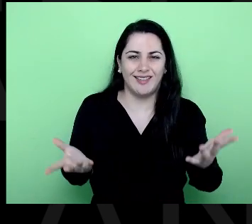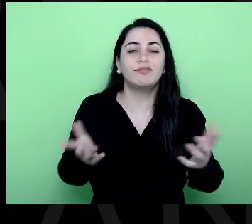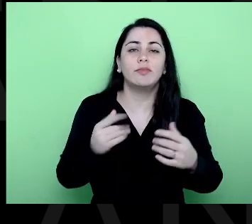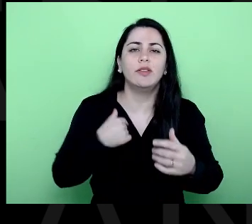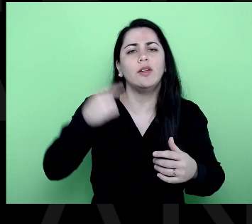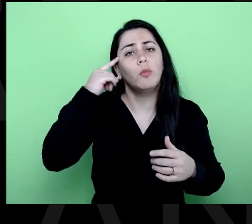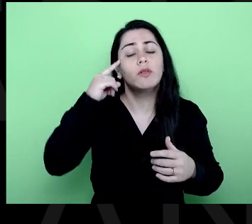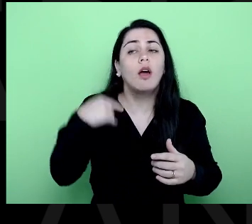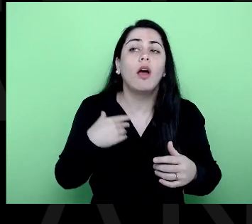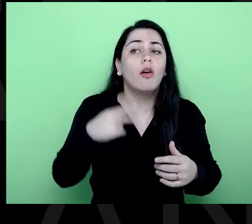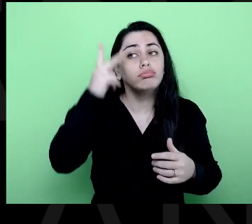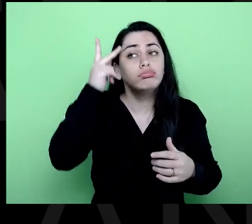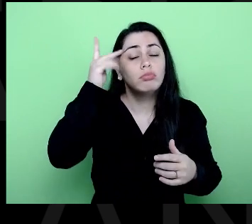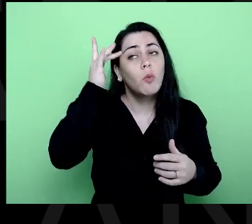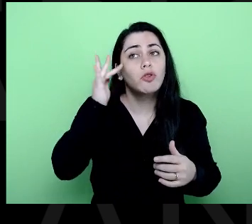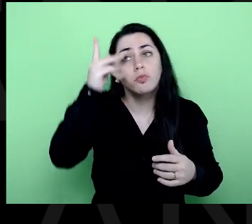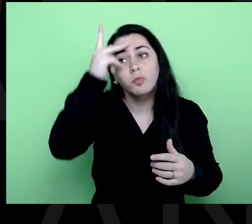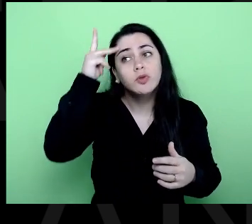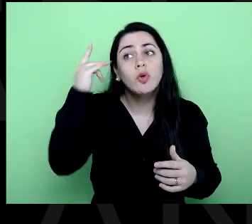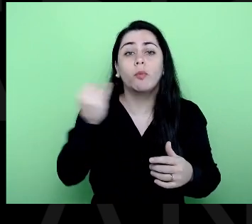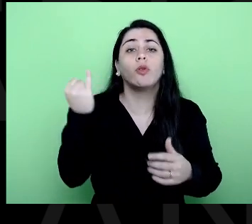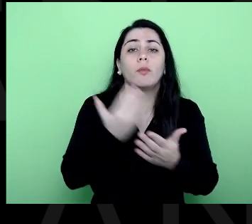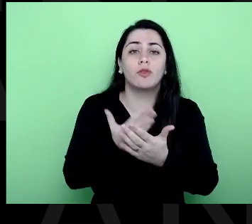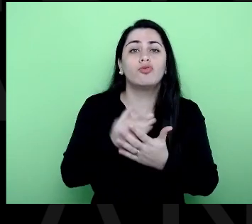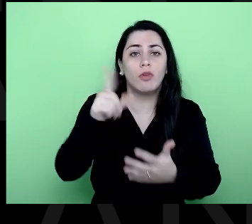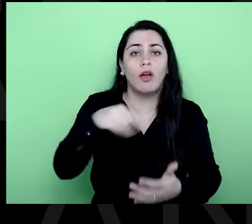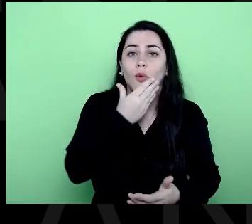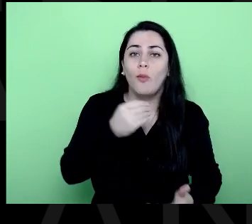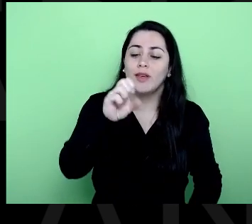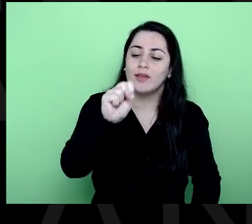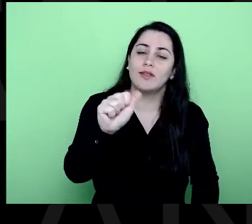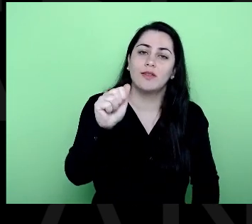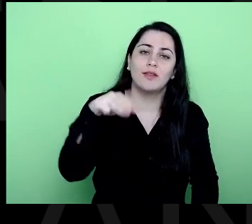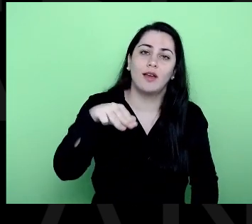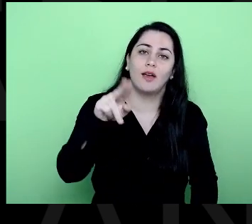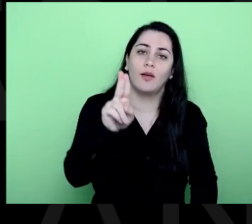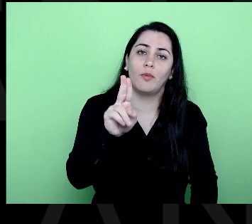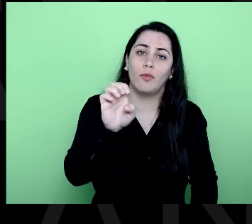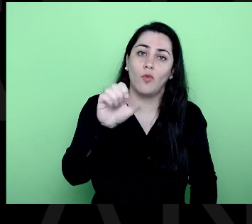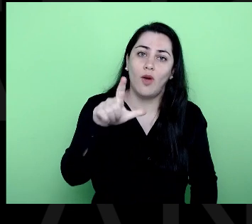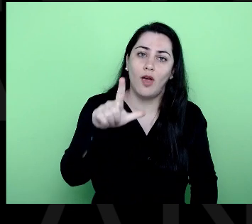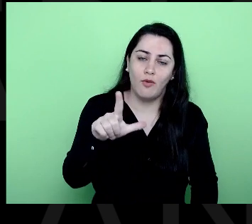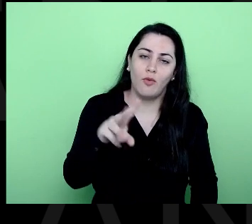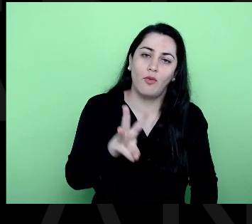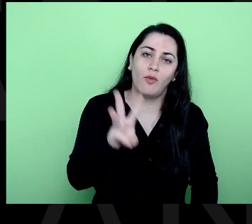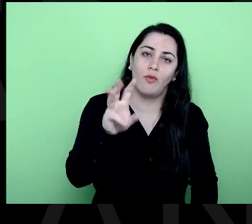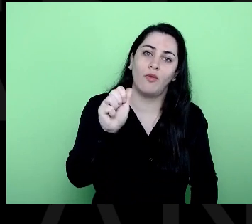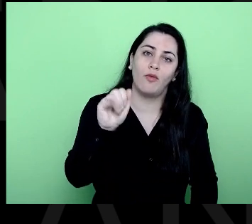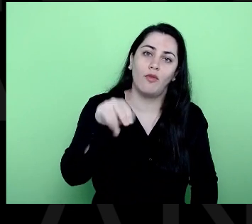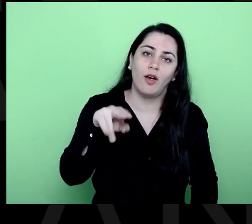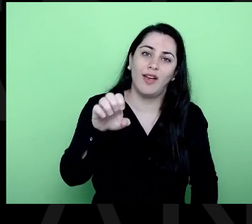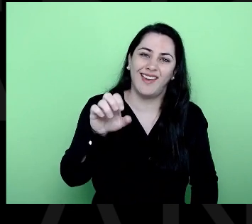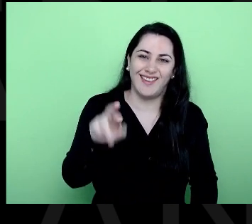um personagem para se estudar nesse momento é o Samuel Weiner. Então a minha história com Samuel não começa com o